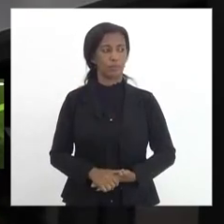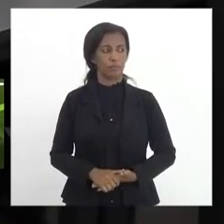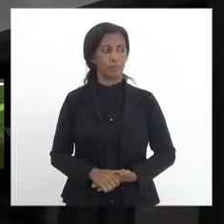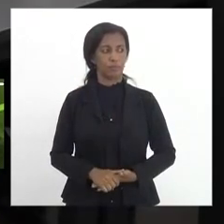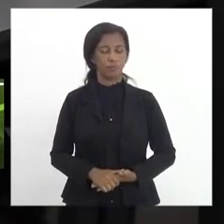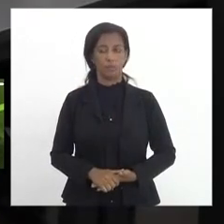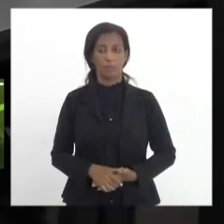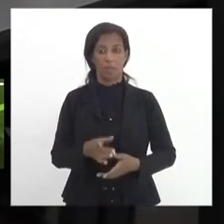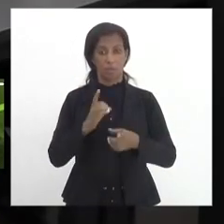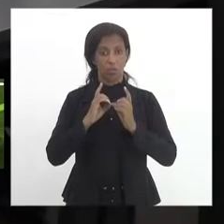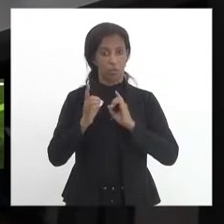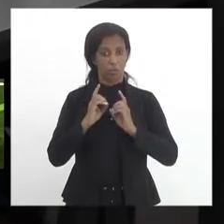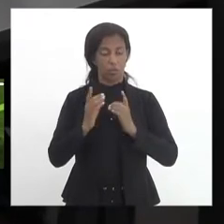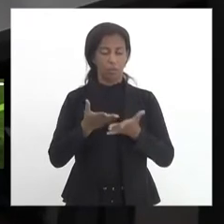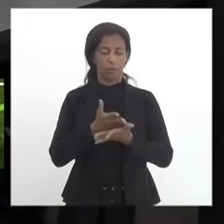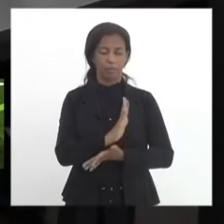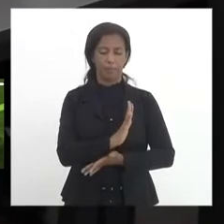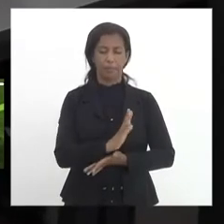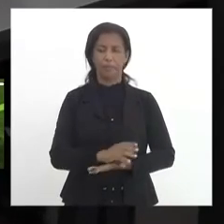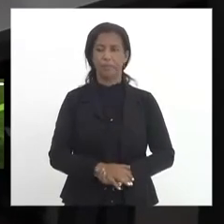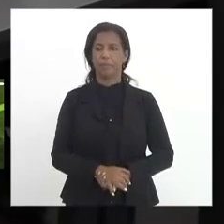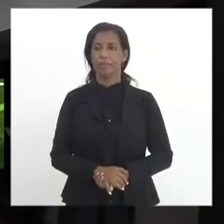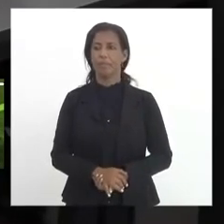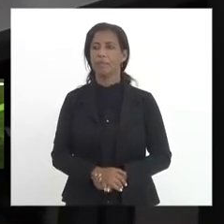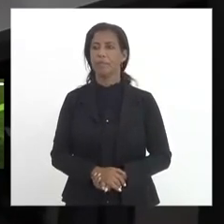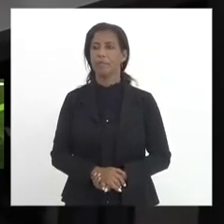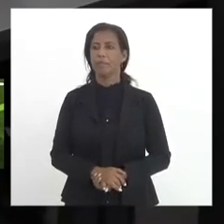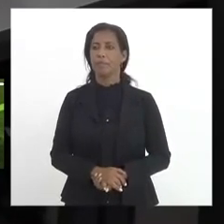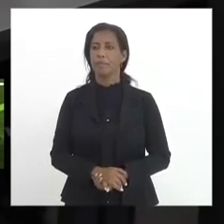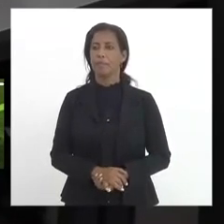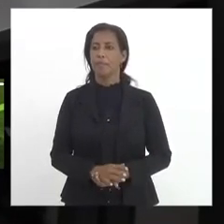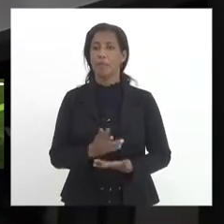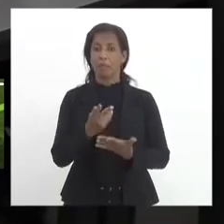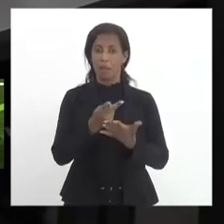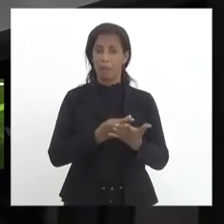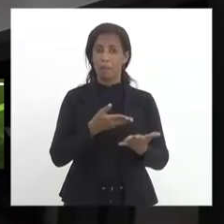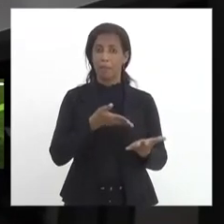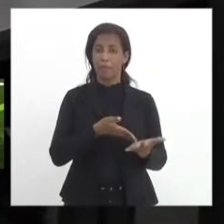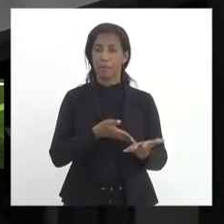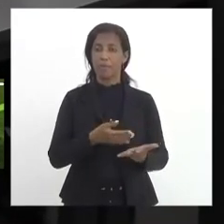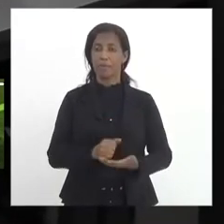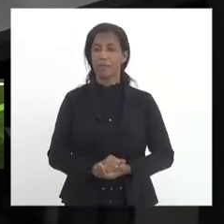Em discussão, aprovado. Está na pauta também votação. Está na pauta isso? Está.